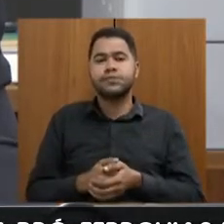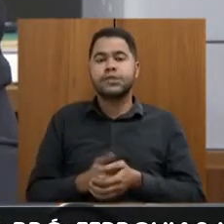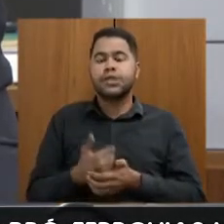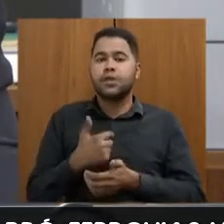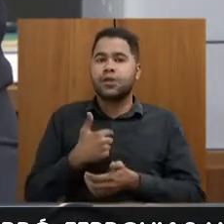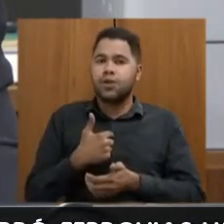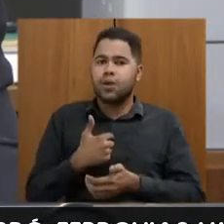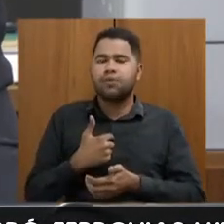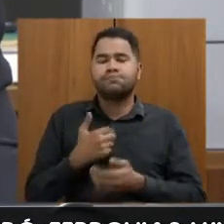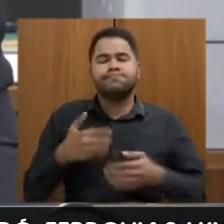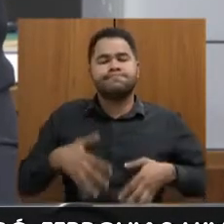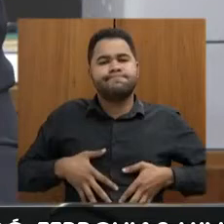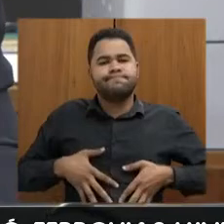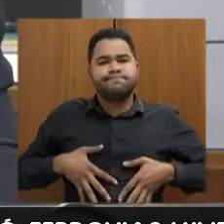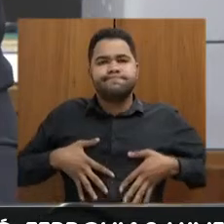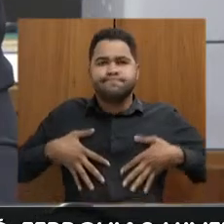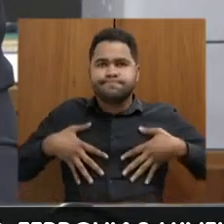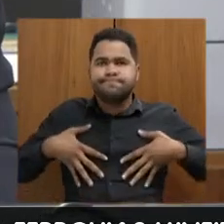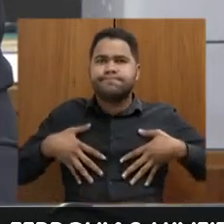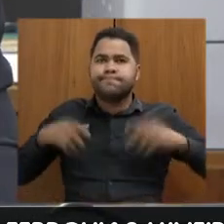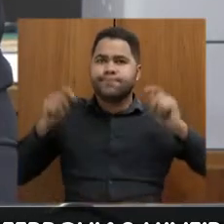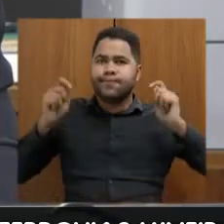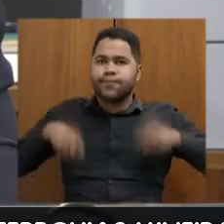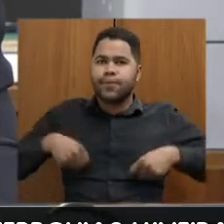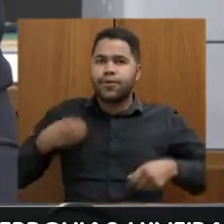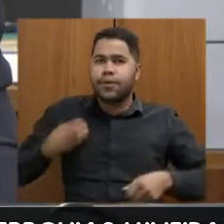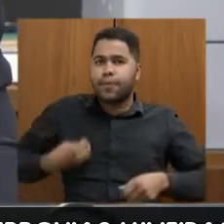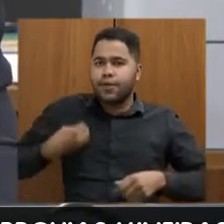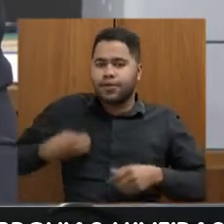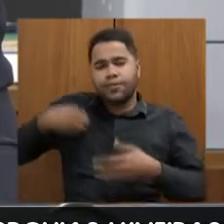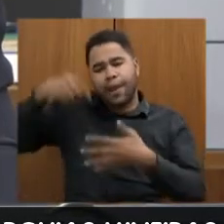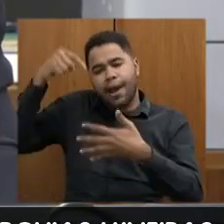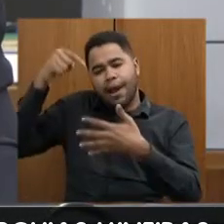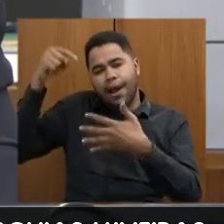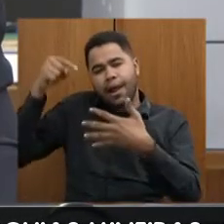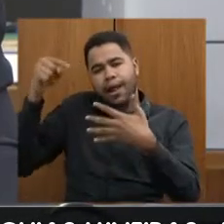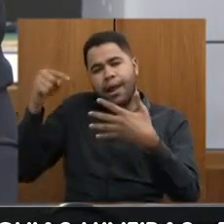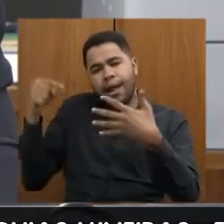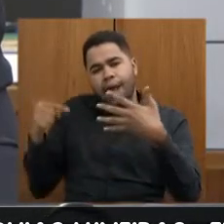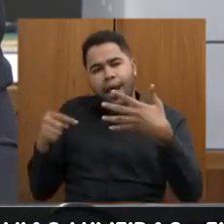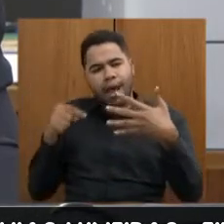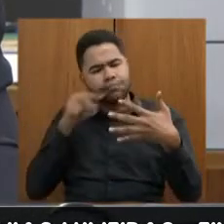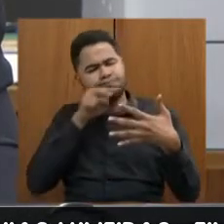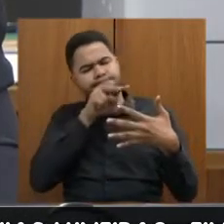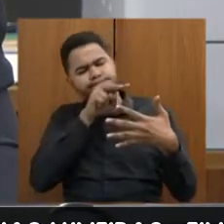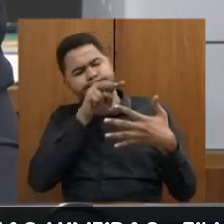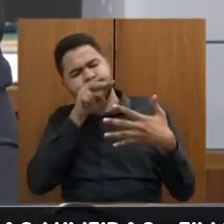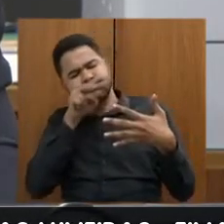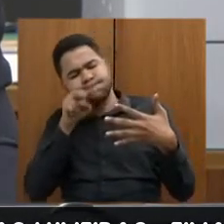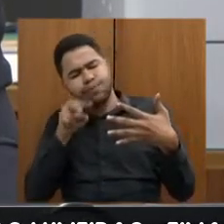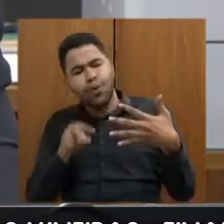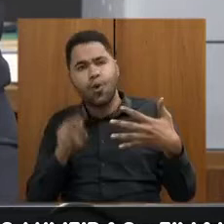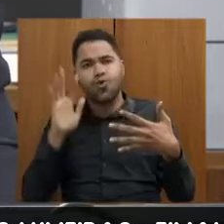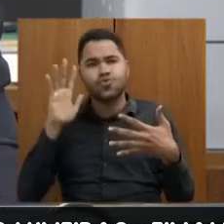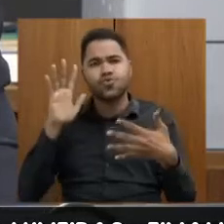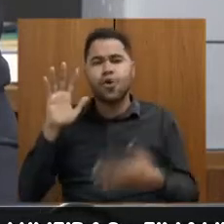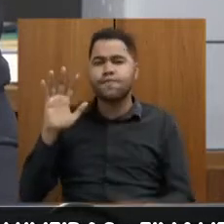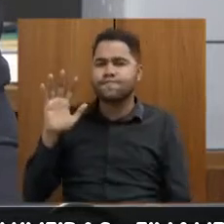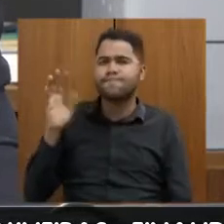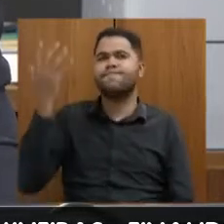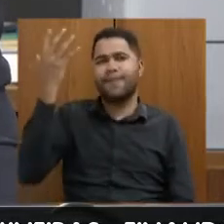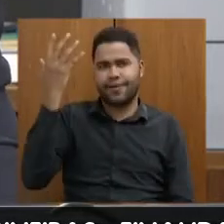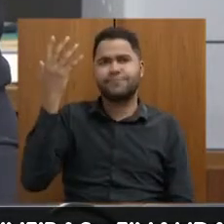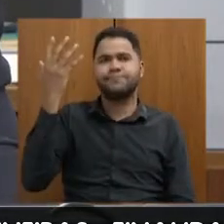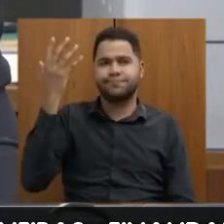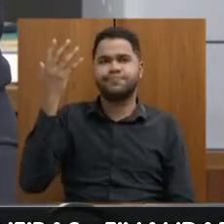tive muita satisfação de poder participar de tudo isso e dever né um um sonho se realizando